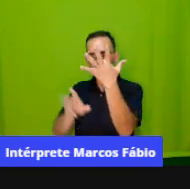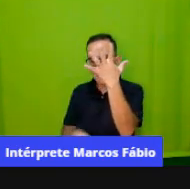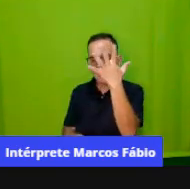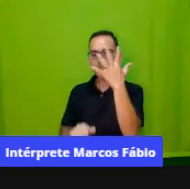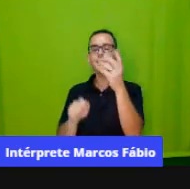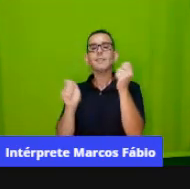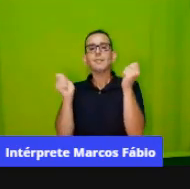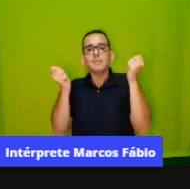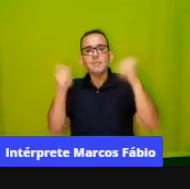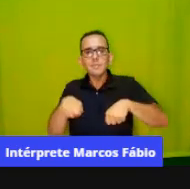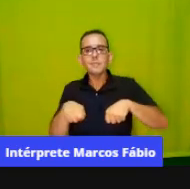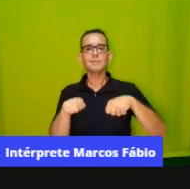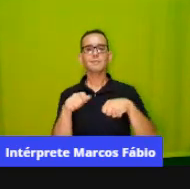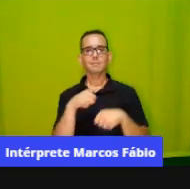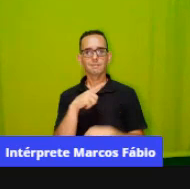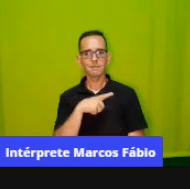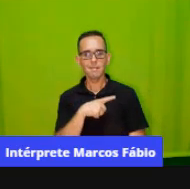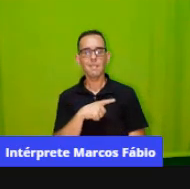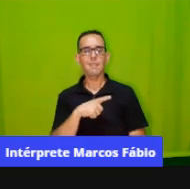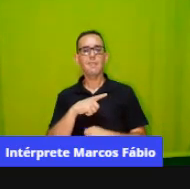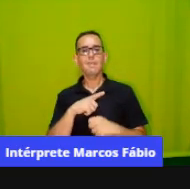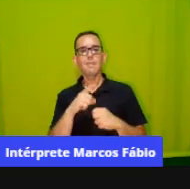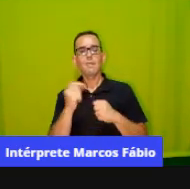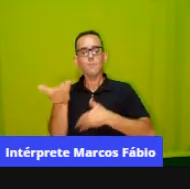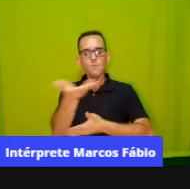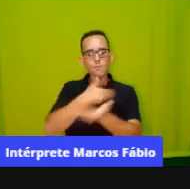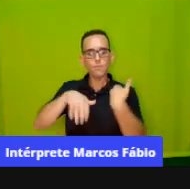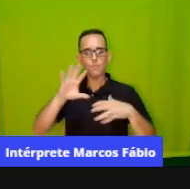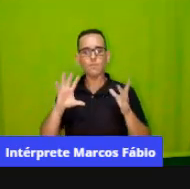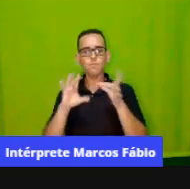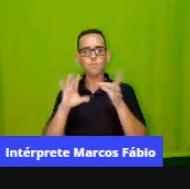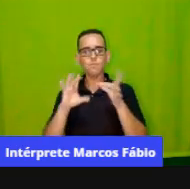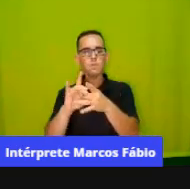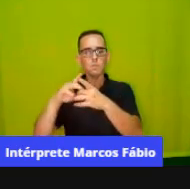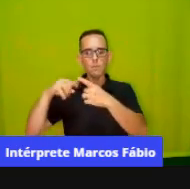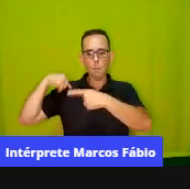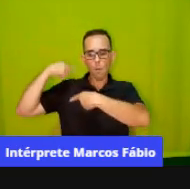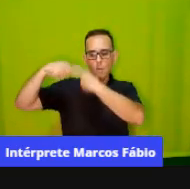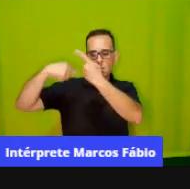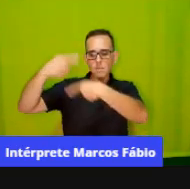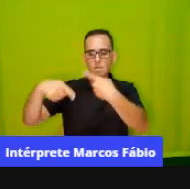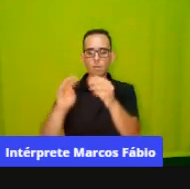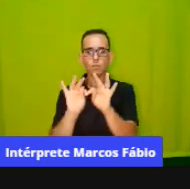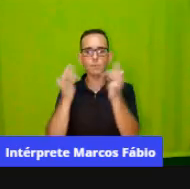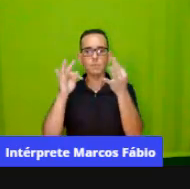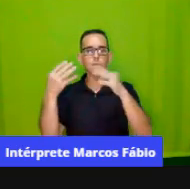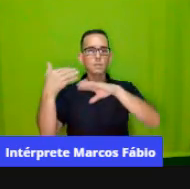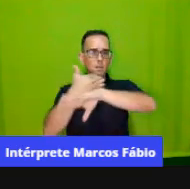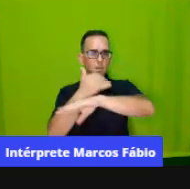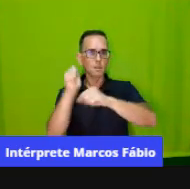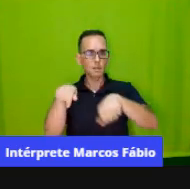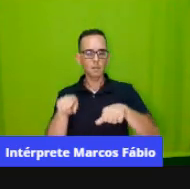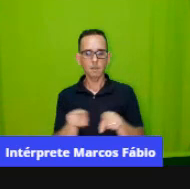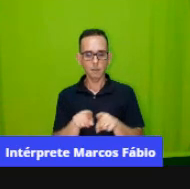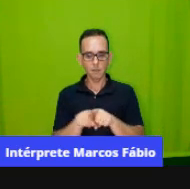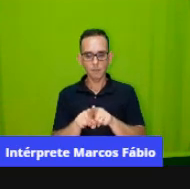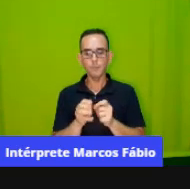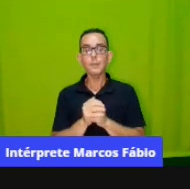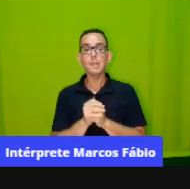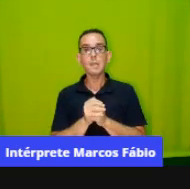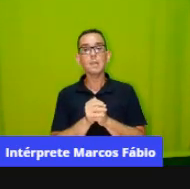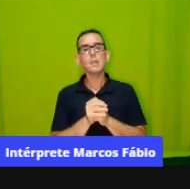outras especialidades, né? Que se envolvem nesse processo da tecnologia assistiva. Também